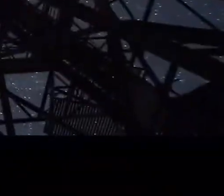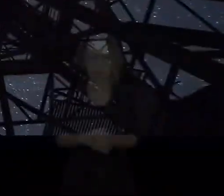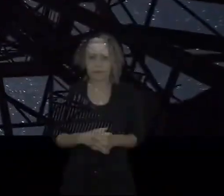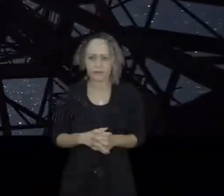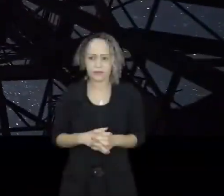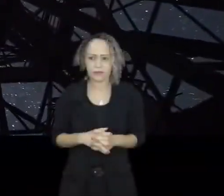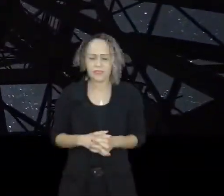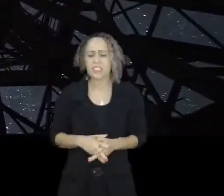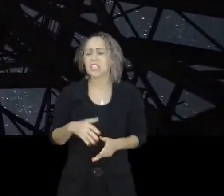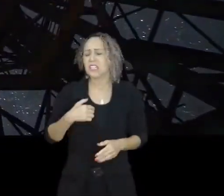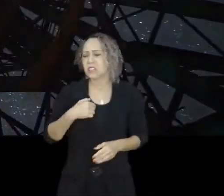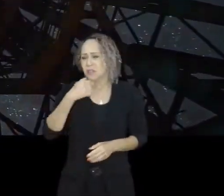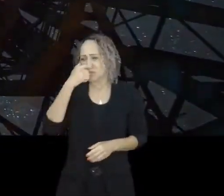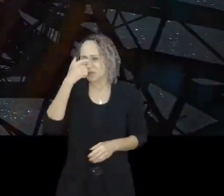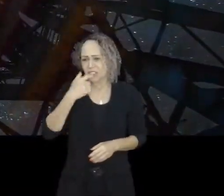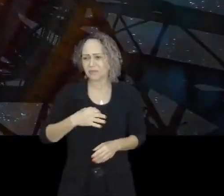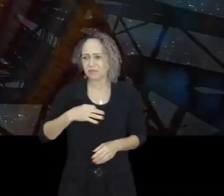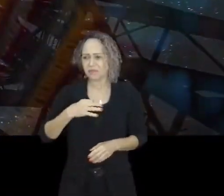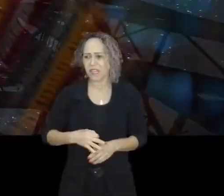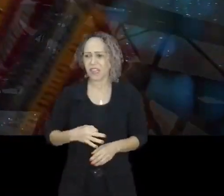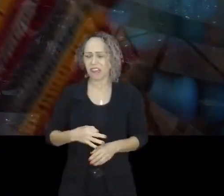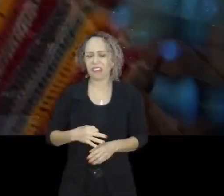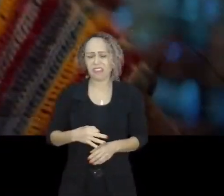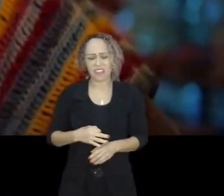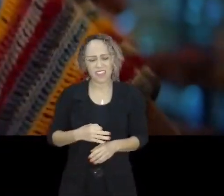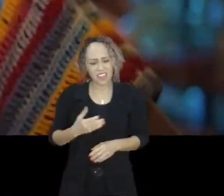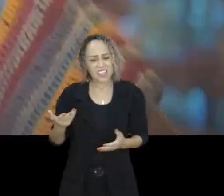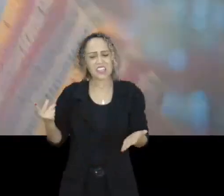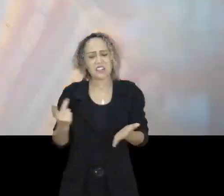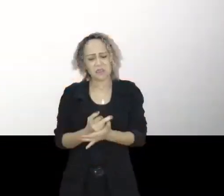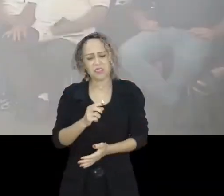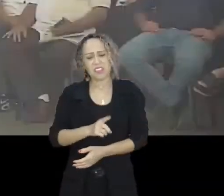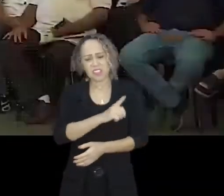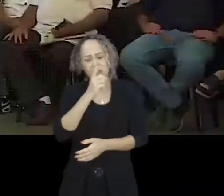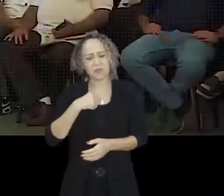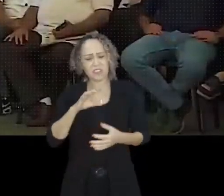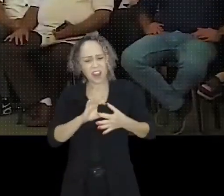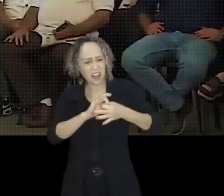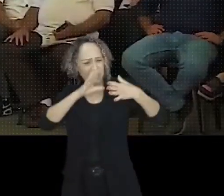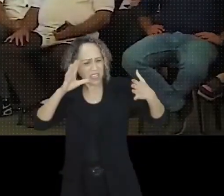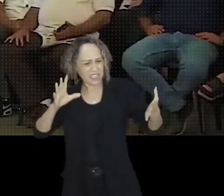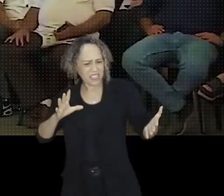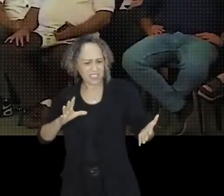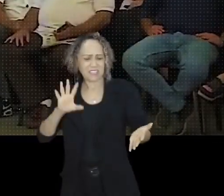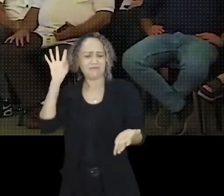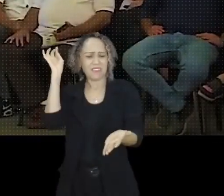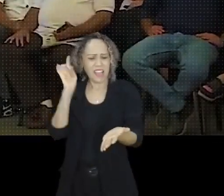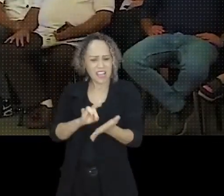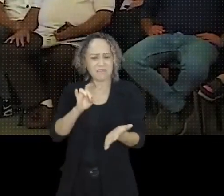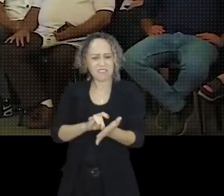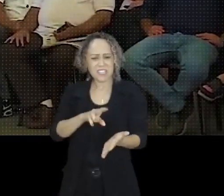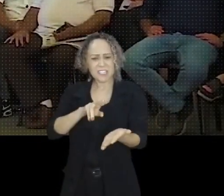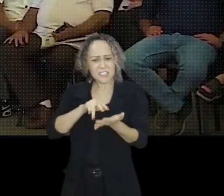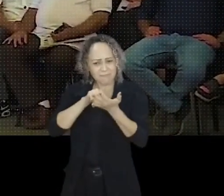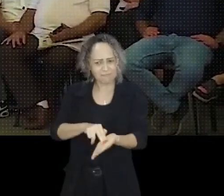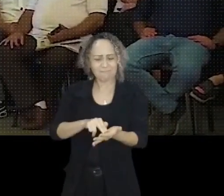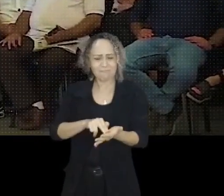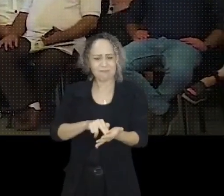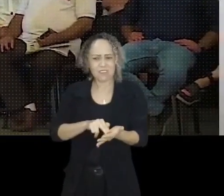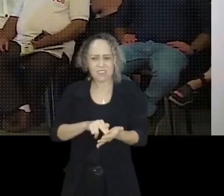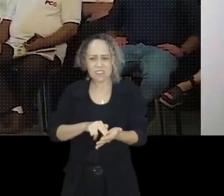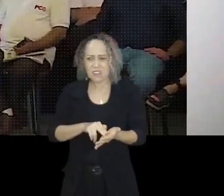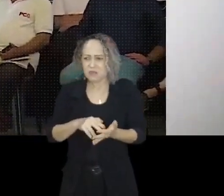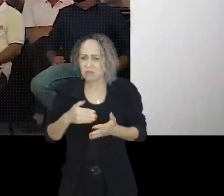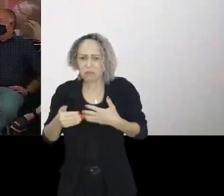Eu tinha certeza que esse dia chegaria. A verdade prevaleceu. Não